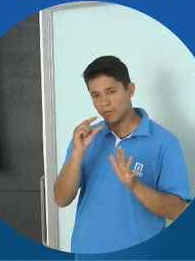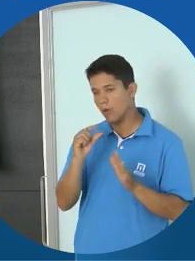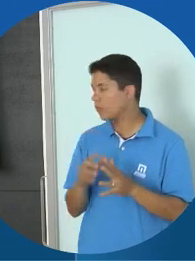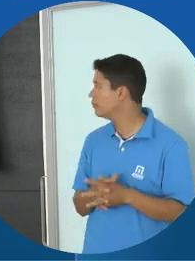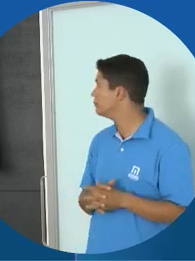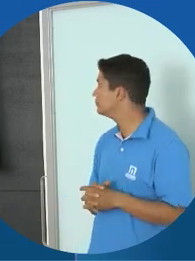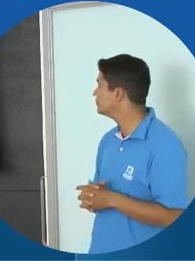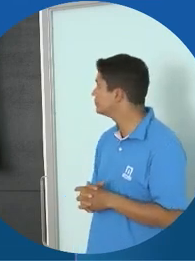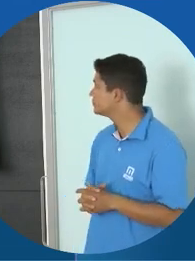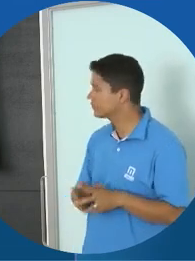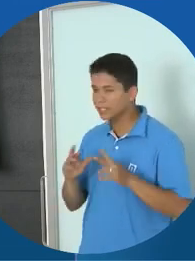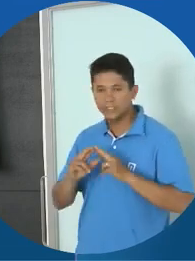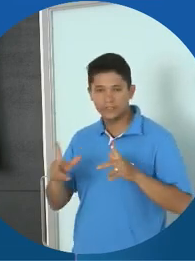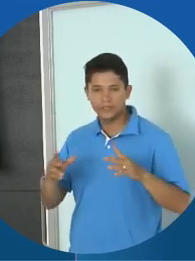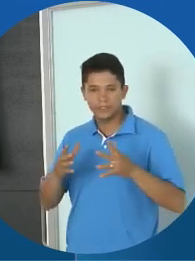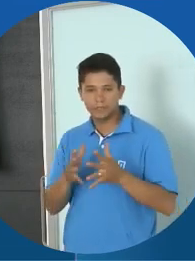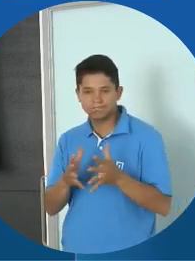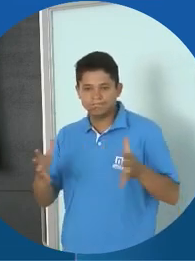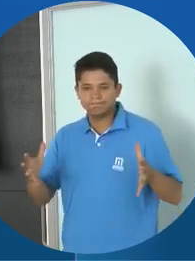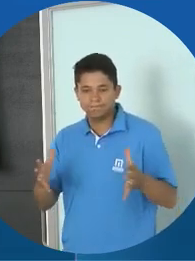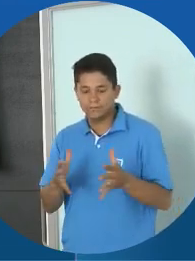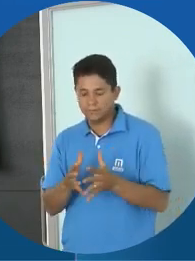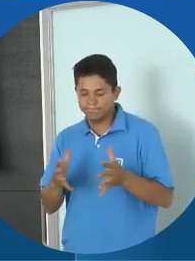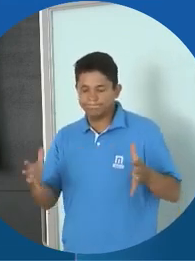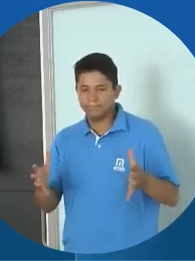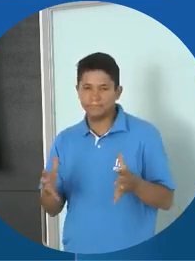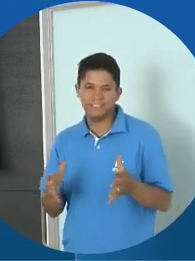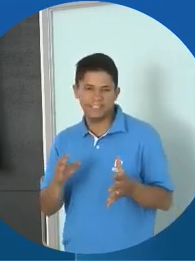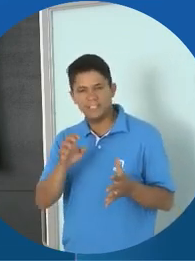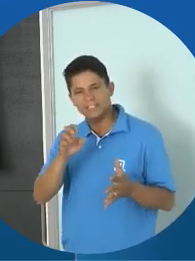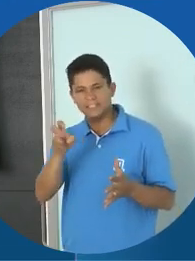as diferentes expansões da resina.